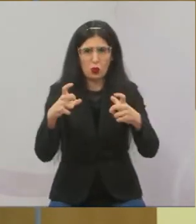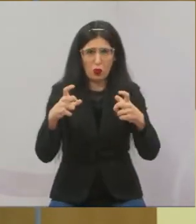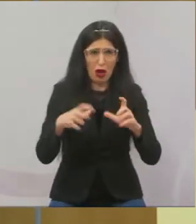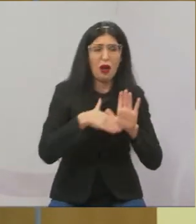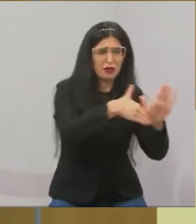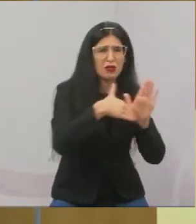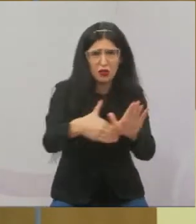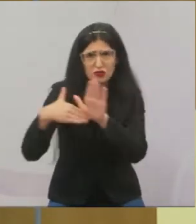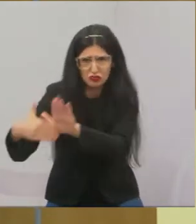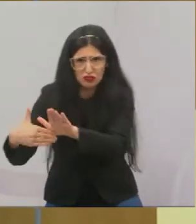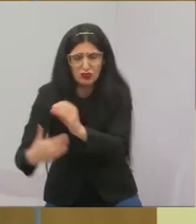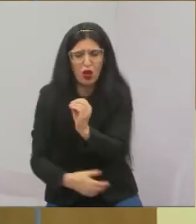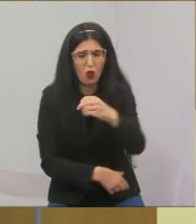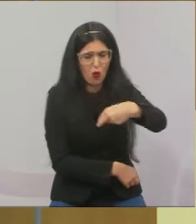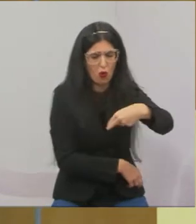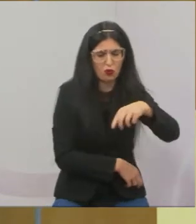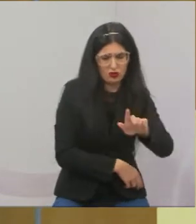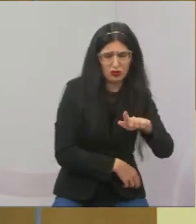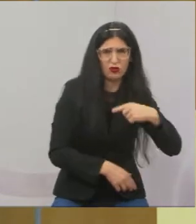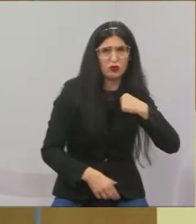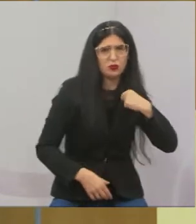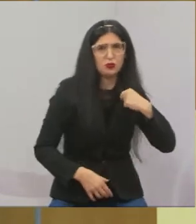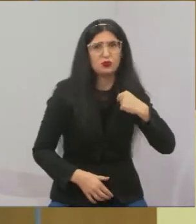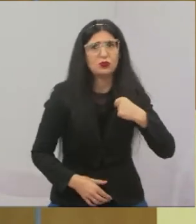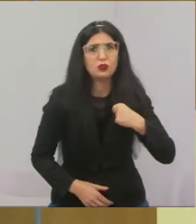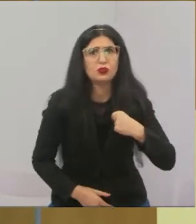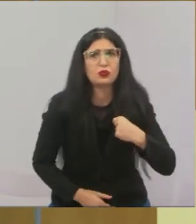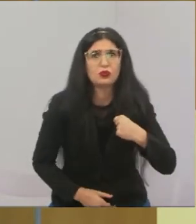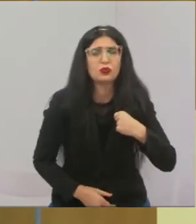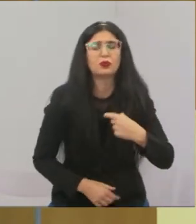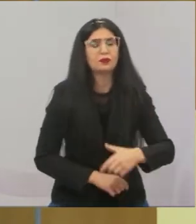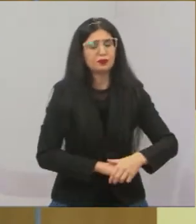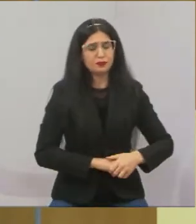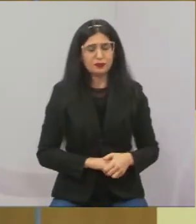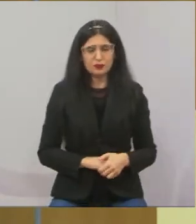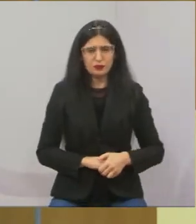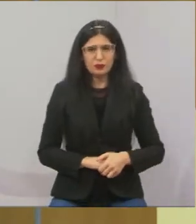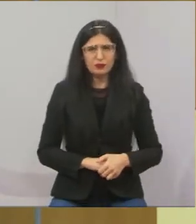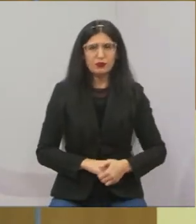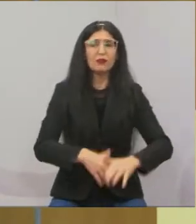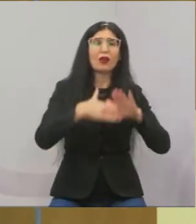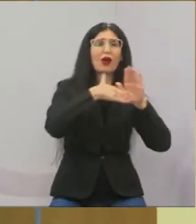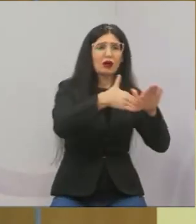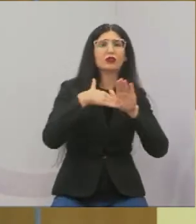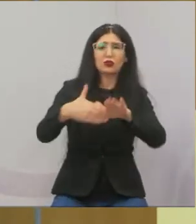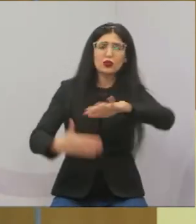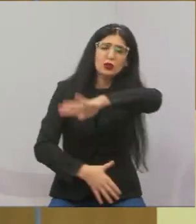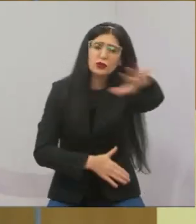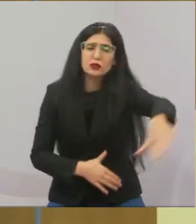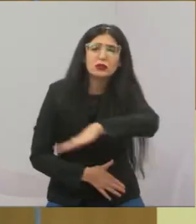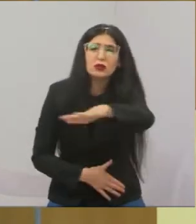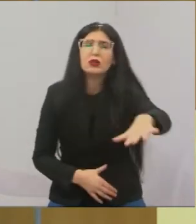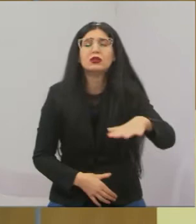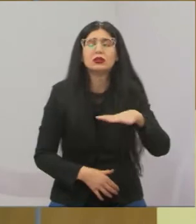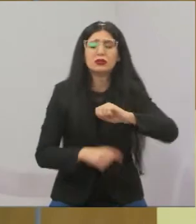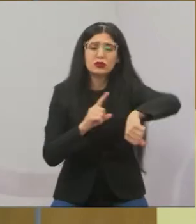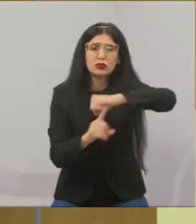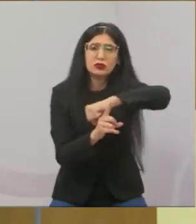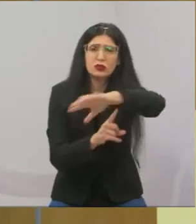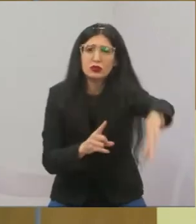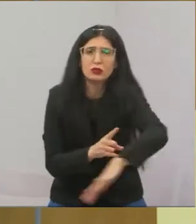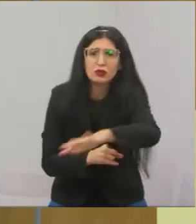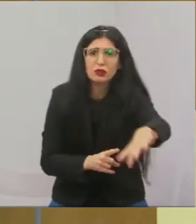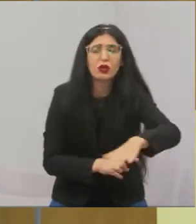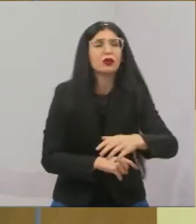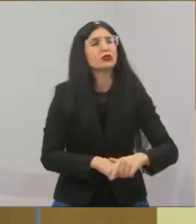um serviço de auxílio à comunidade em geral, né? Nós